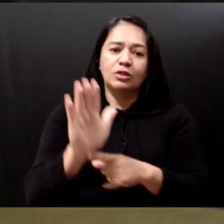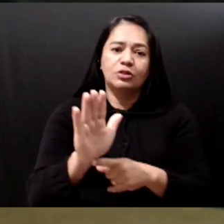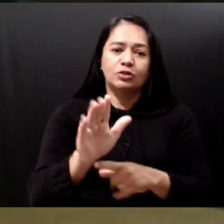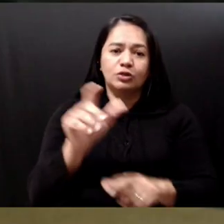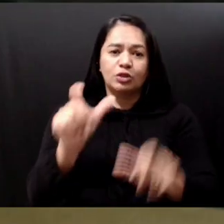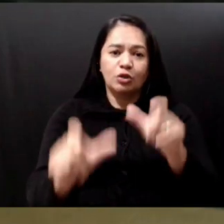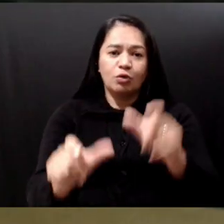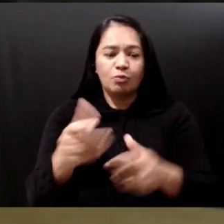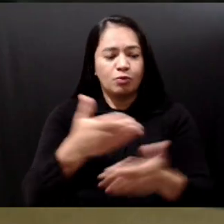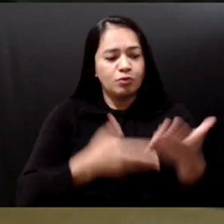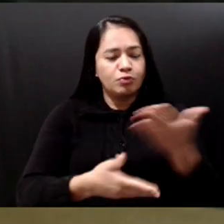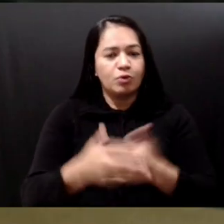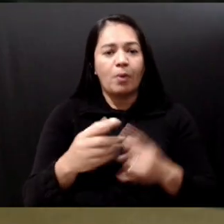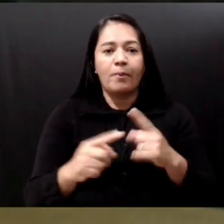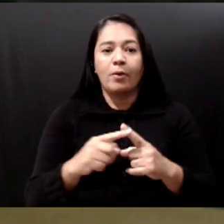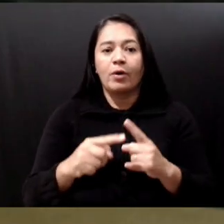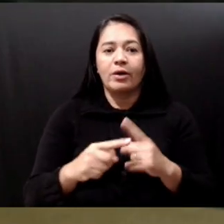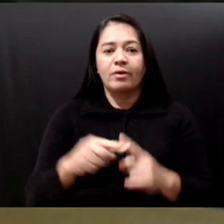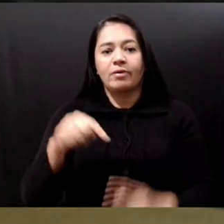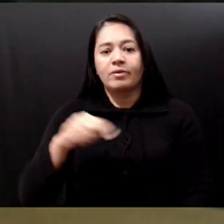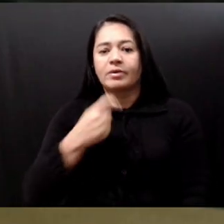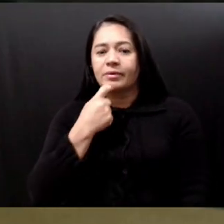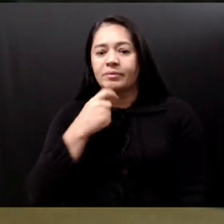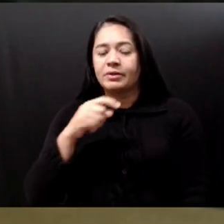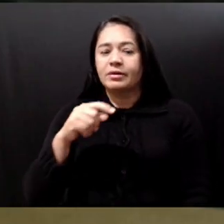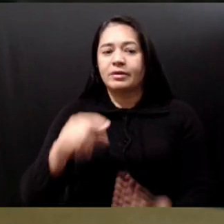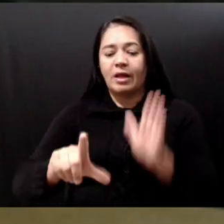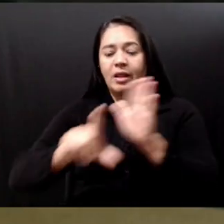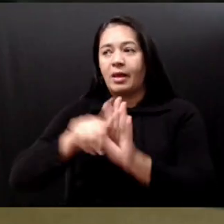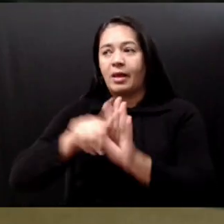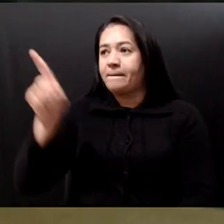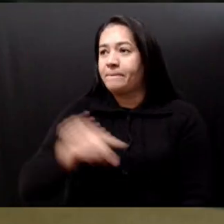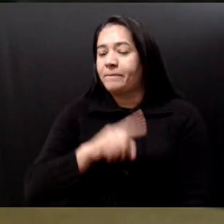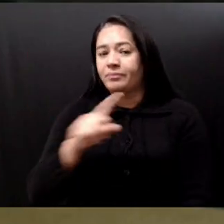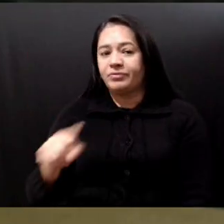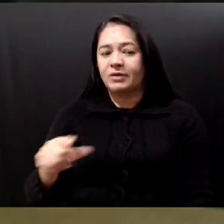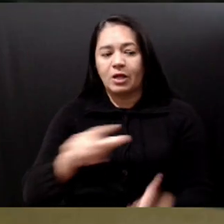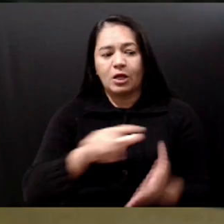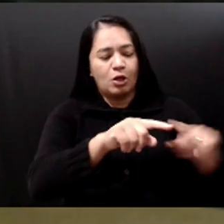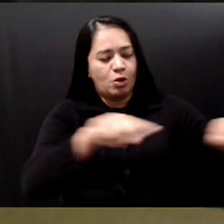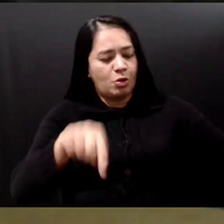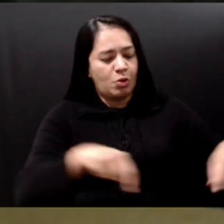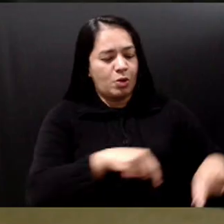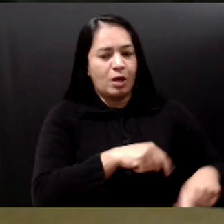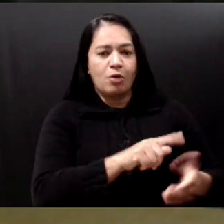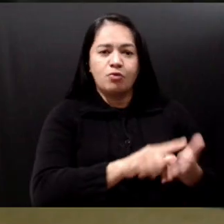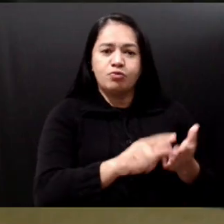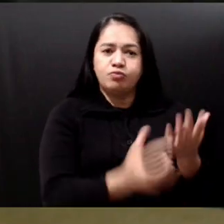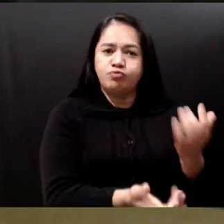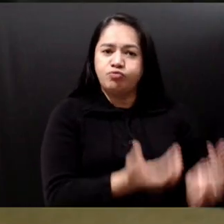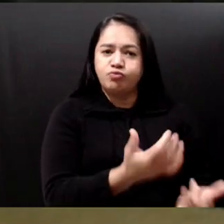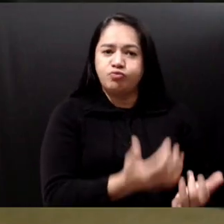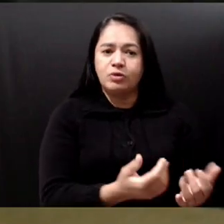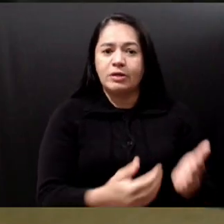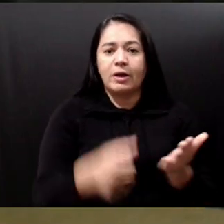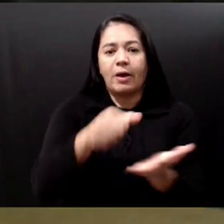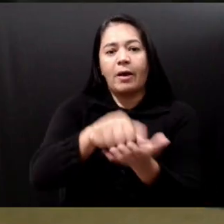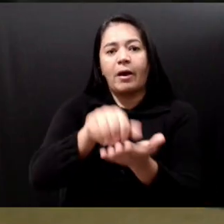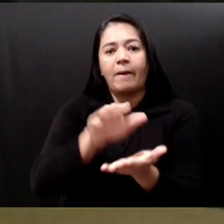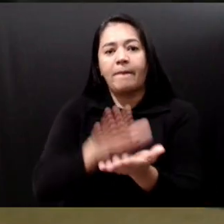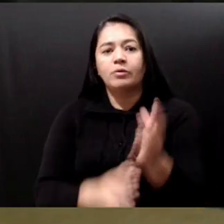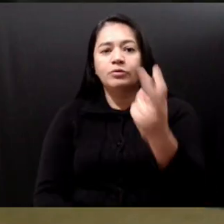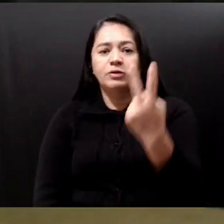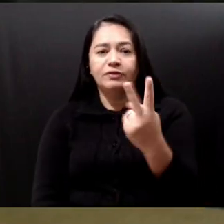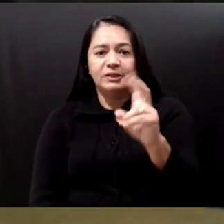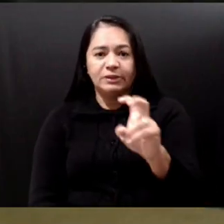lei usar fogo para limpar terrenos ou queimar lixo. Tem uma multa que pode chegar a quase 25 mil por hectare, tá? Então